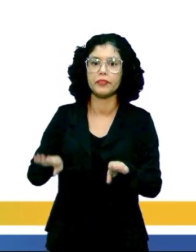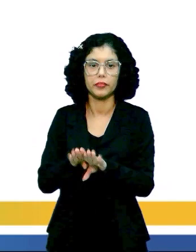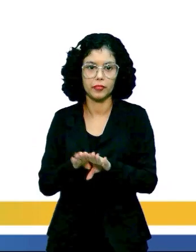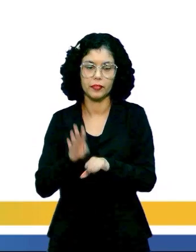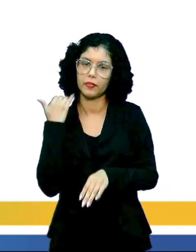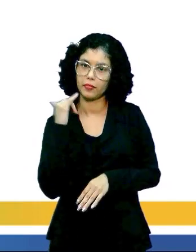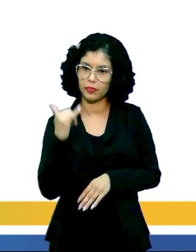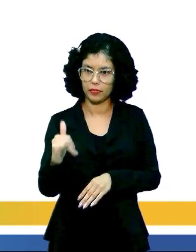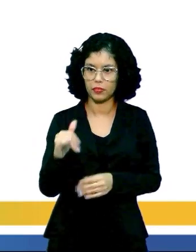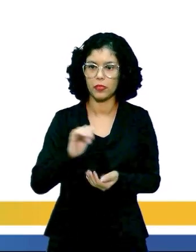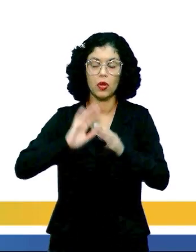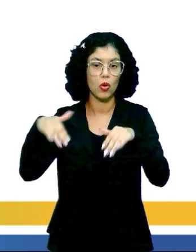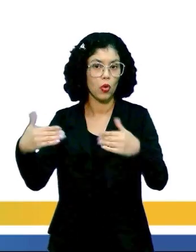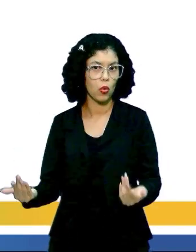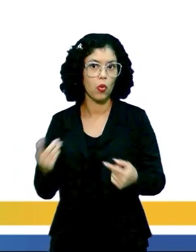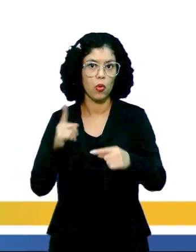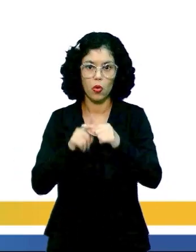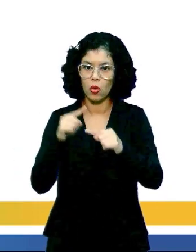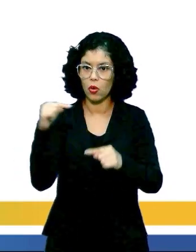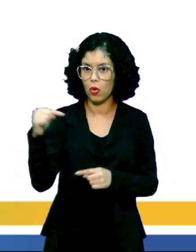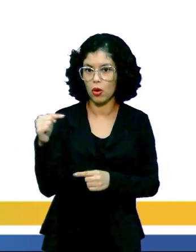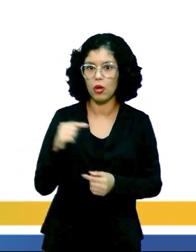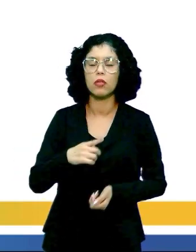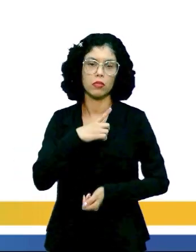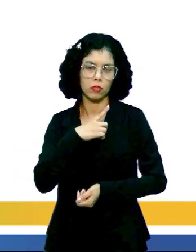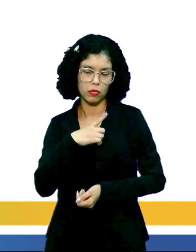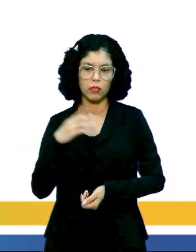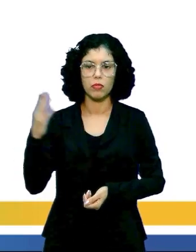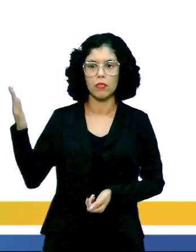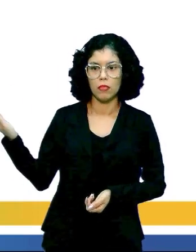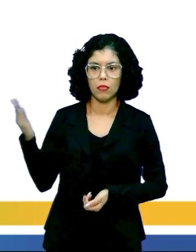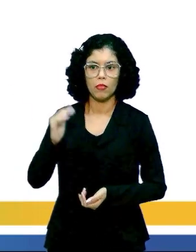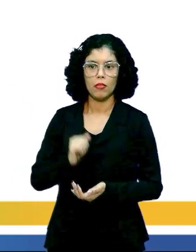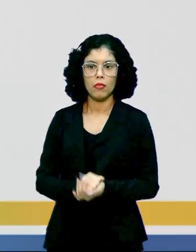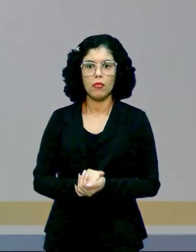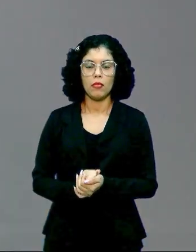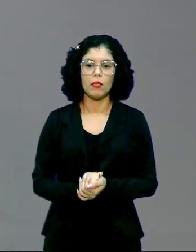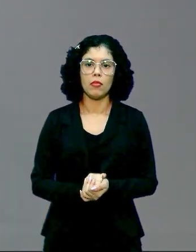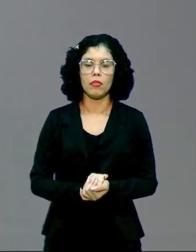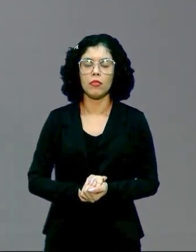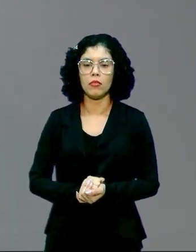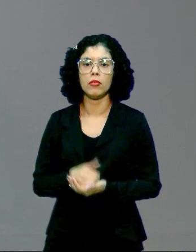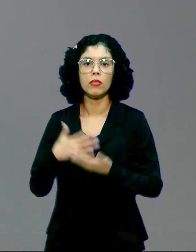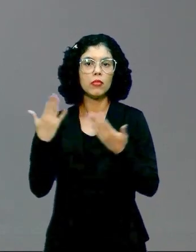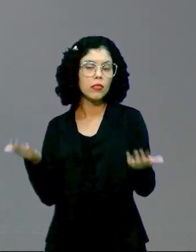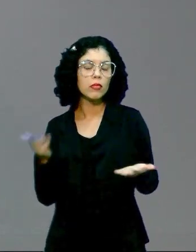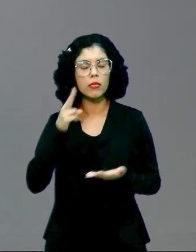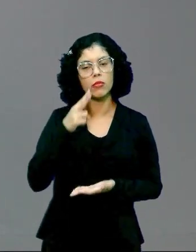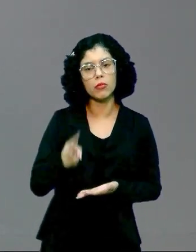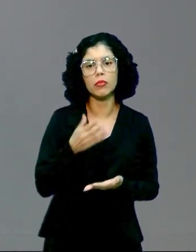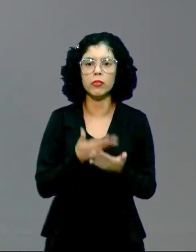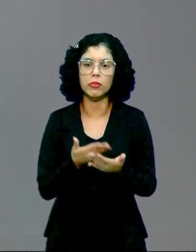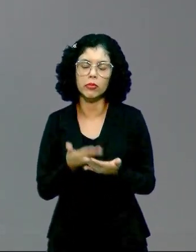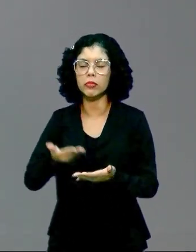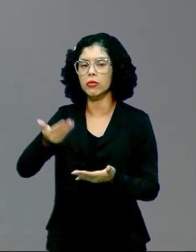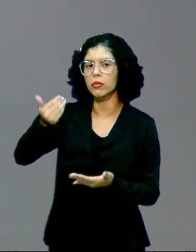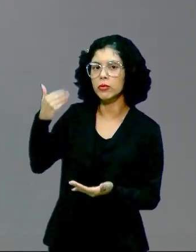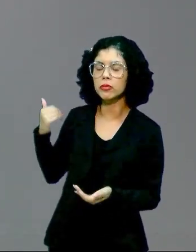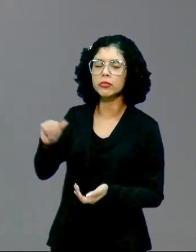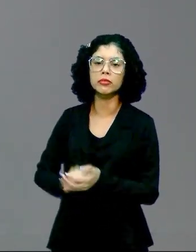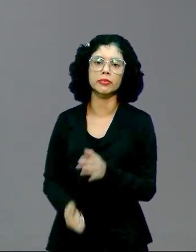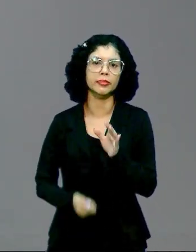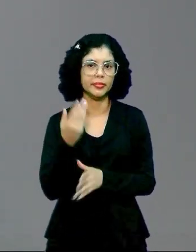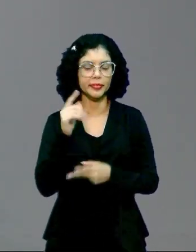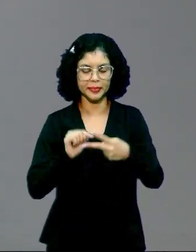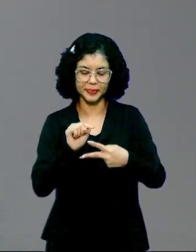cargas elétricas. Então, quais cargas foram essas que foram definidas no modelo de Thomson? Nós vimos na aula anterior a existência